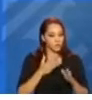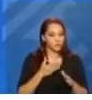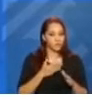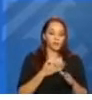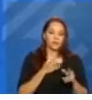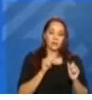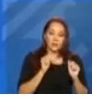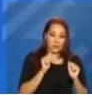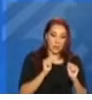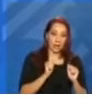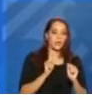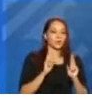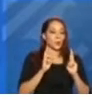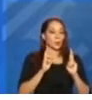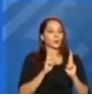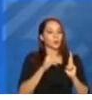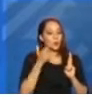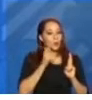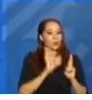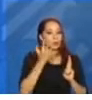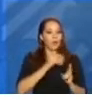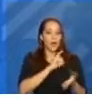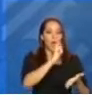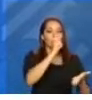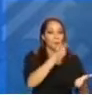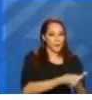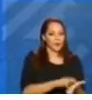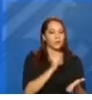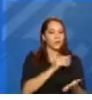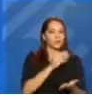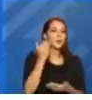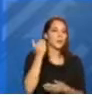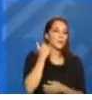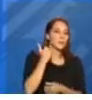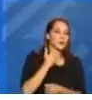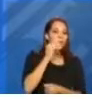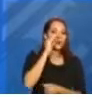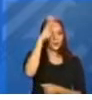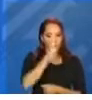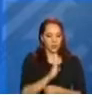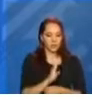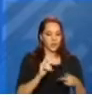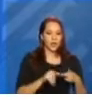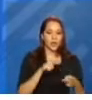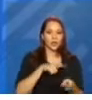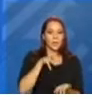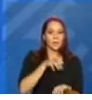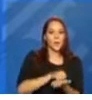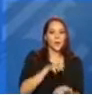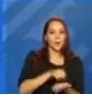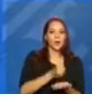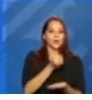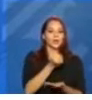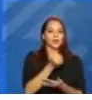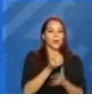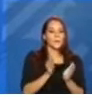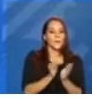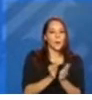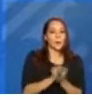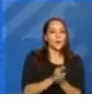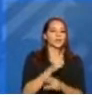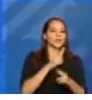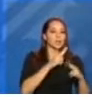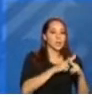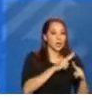disso acontecer e a gente paga para quem tem conta no Banco do Brasil e poupança na Caixa Econômica Federal. Por